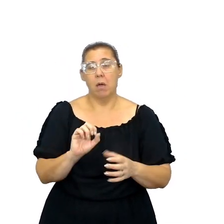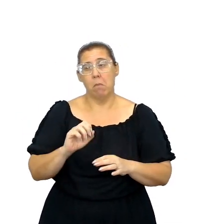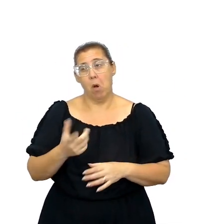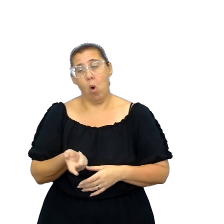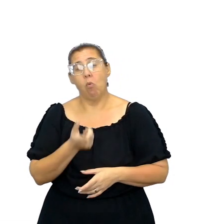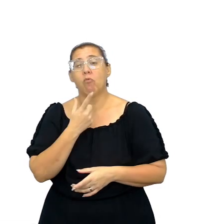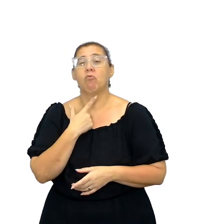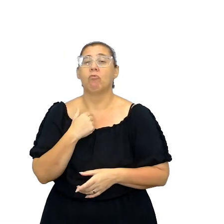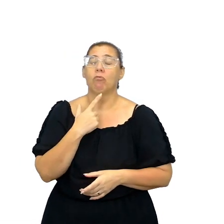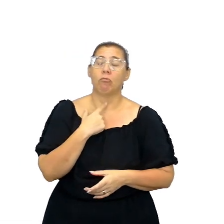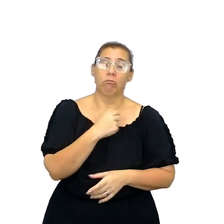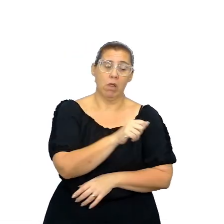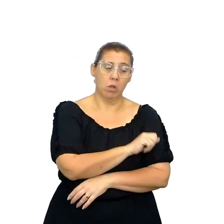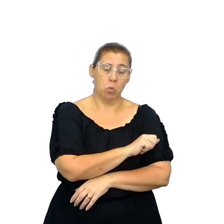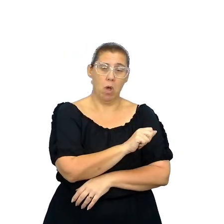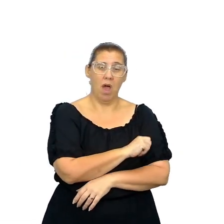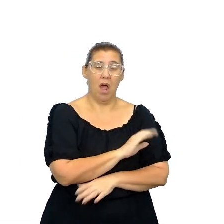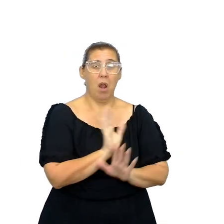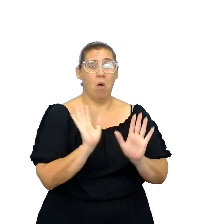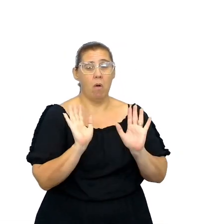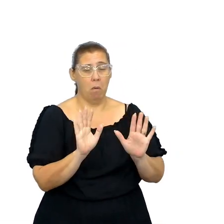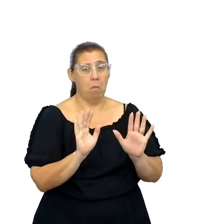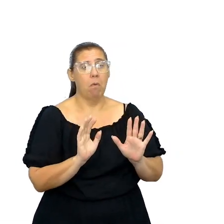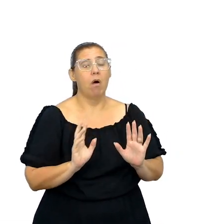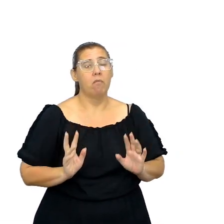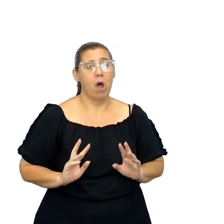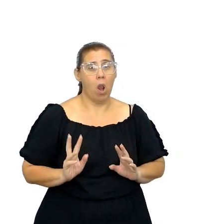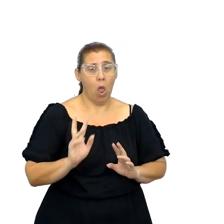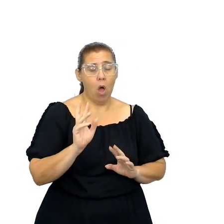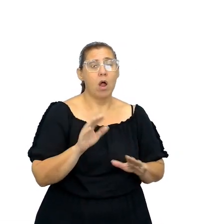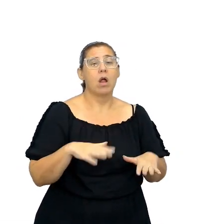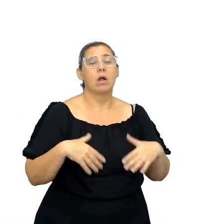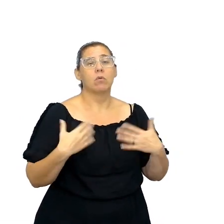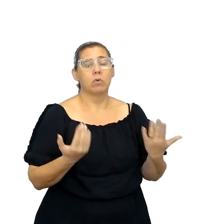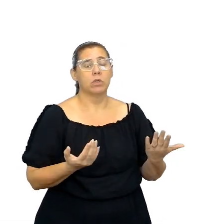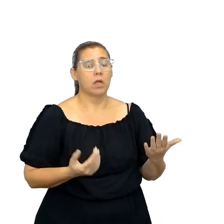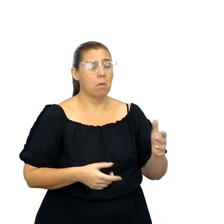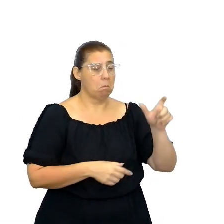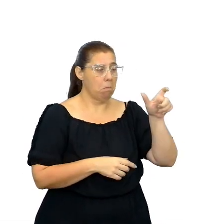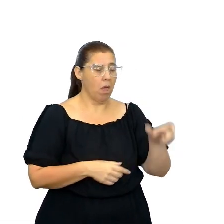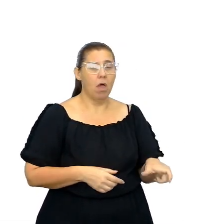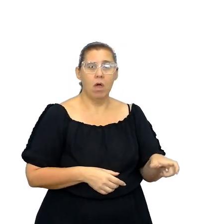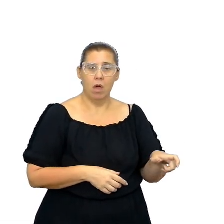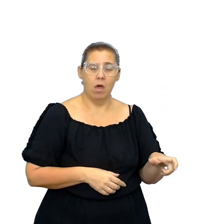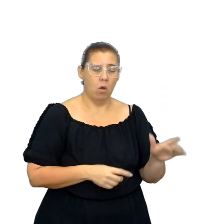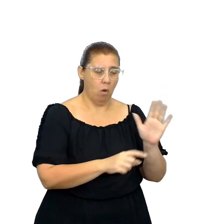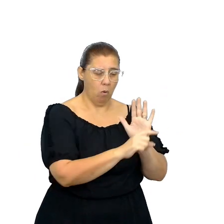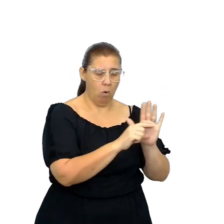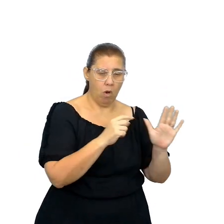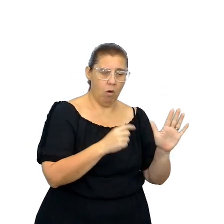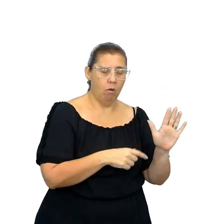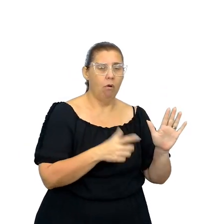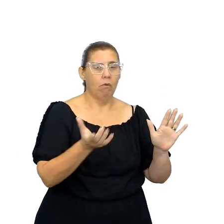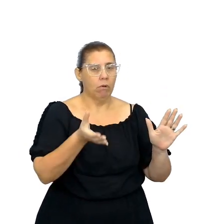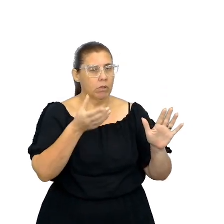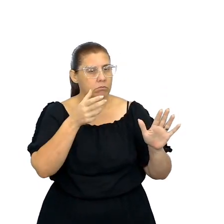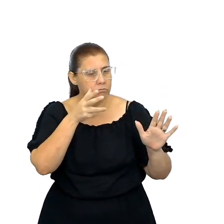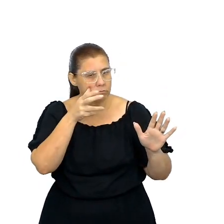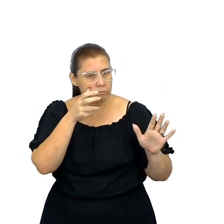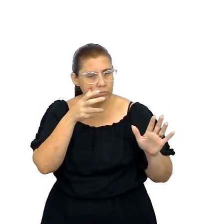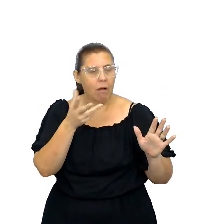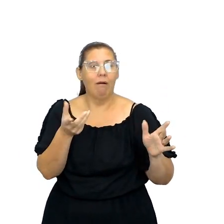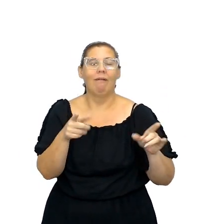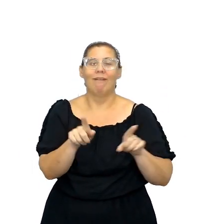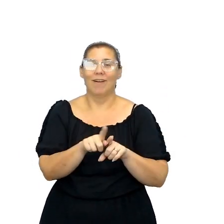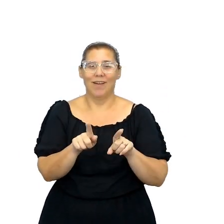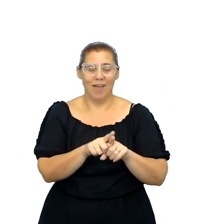dos estudantes, mas a questão da valoração é o quanto o autor se interessa para que o leitor compreenda o